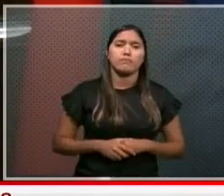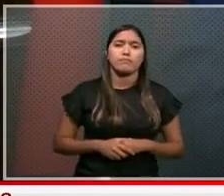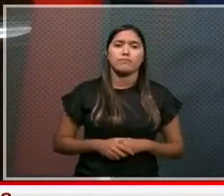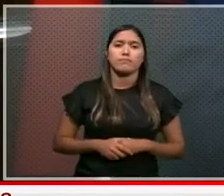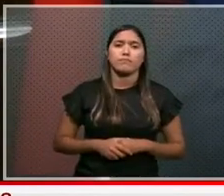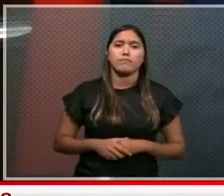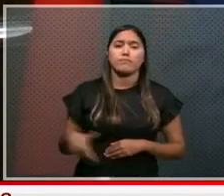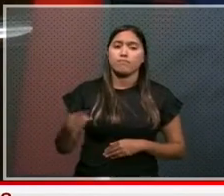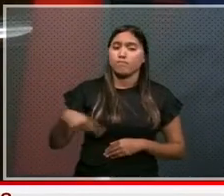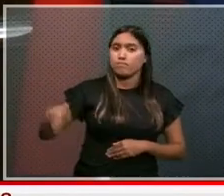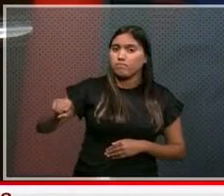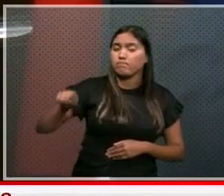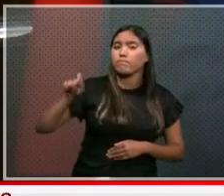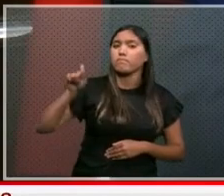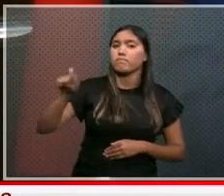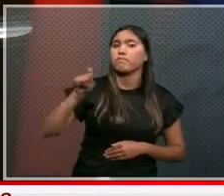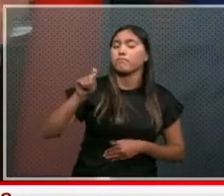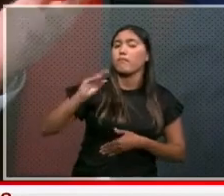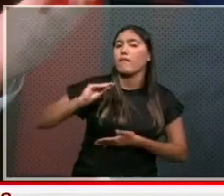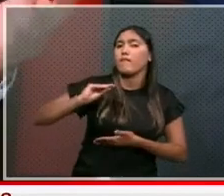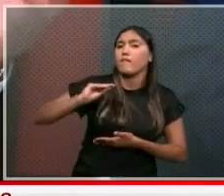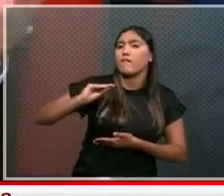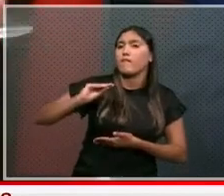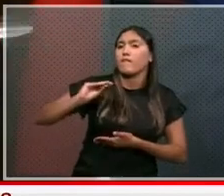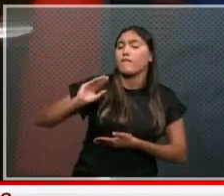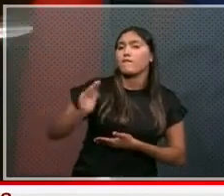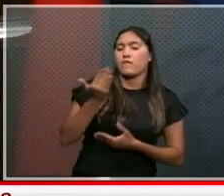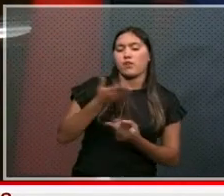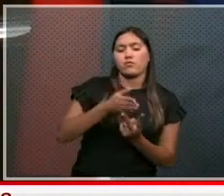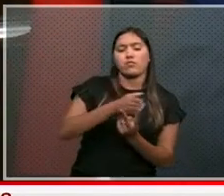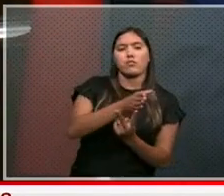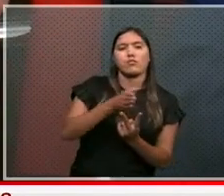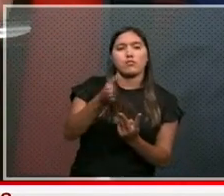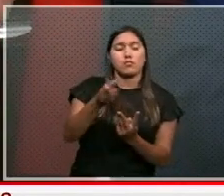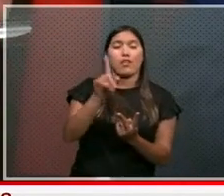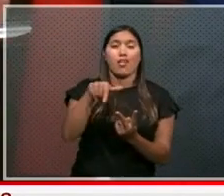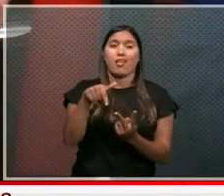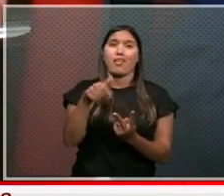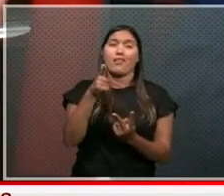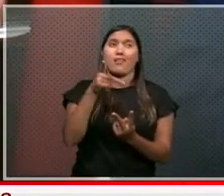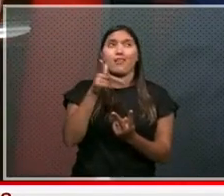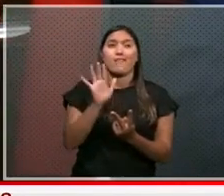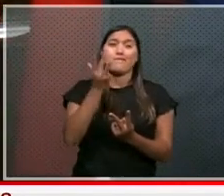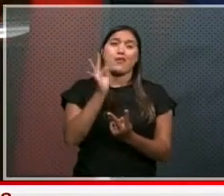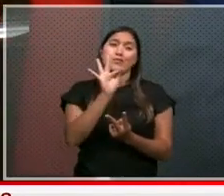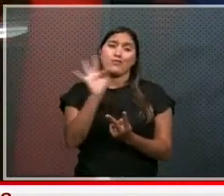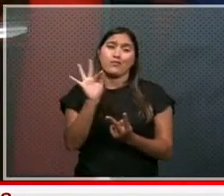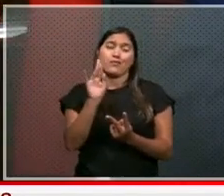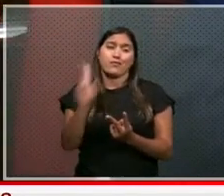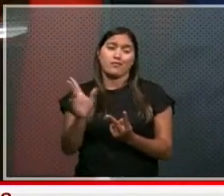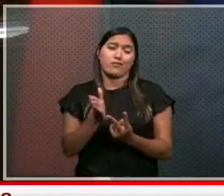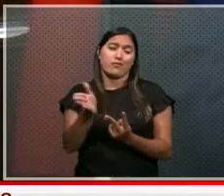esta falsa de cotomia é um falso dilema